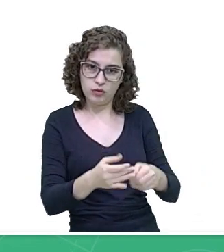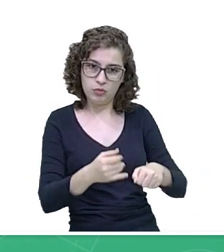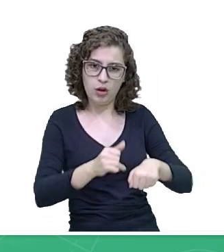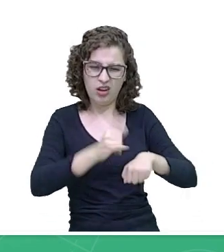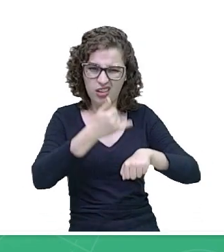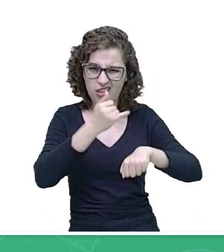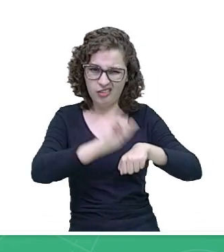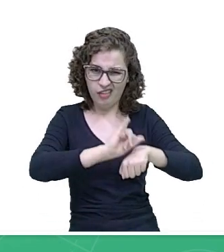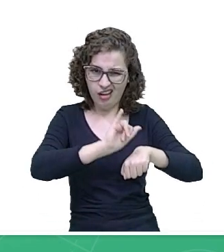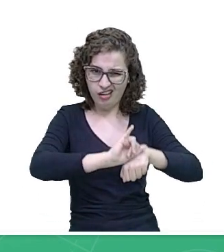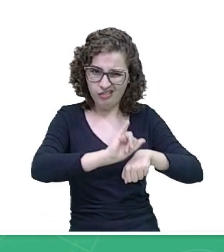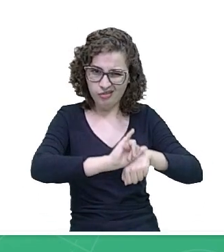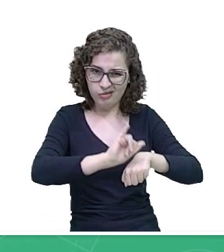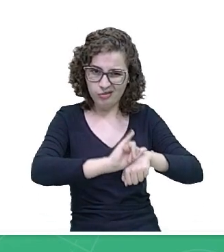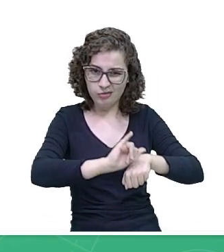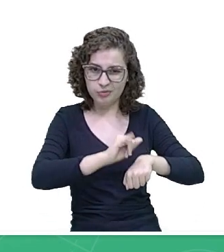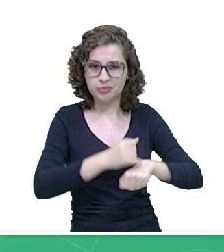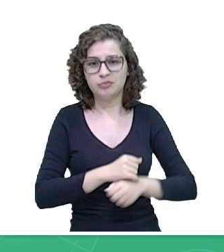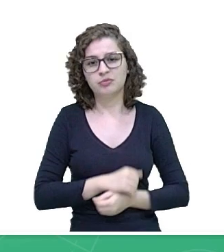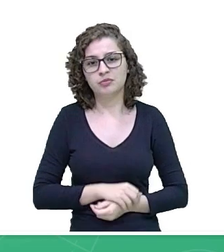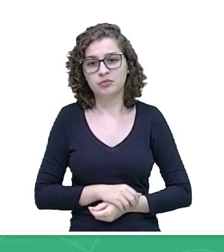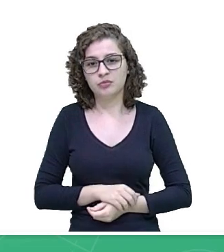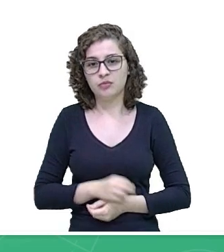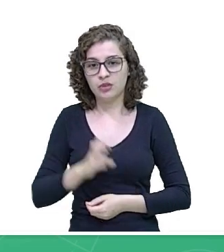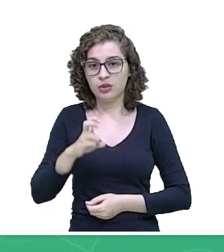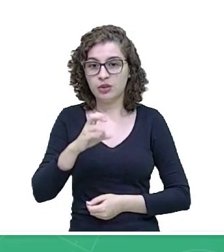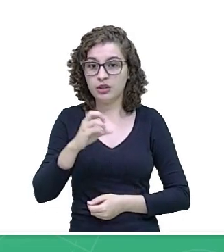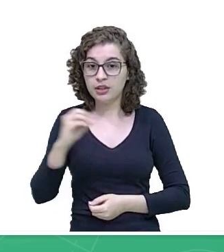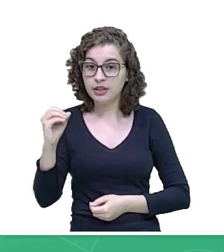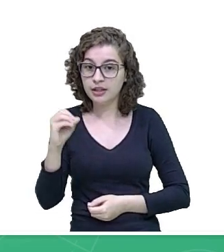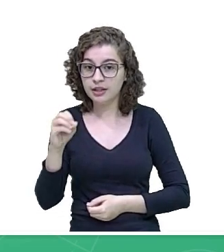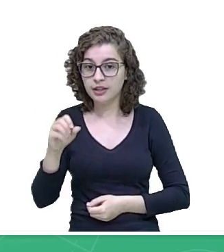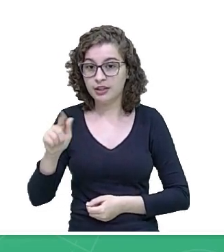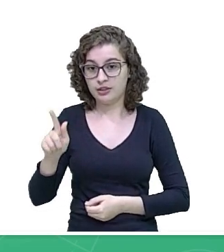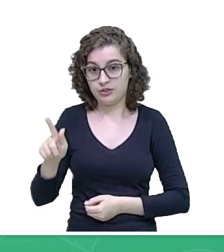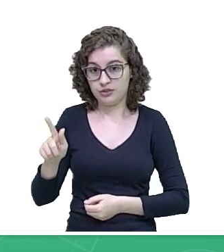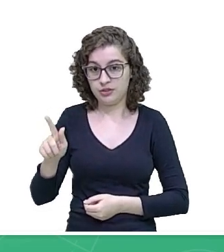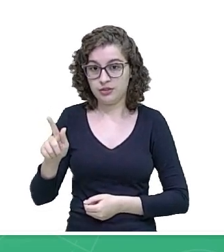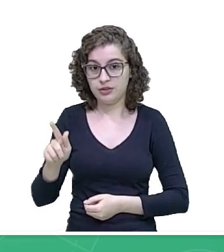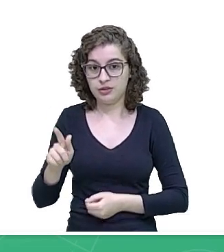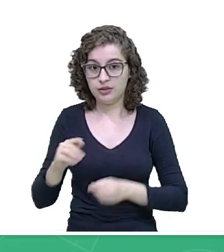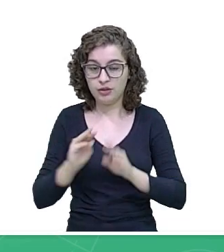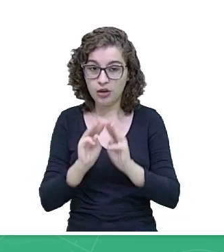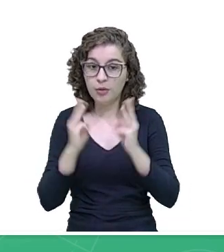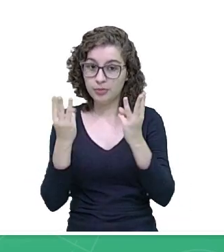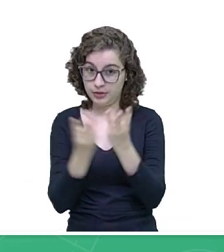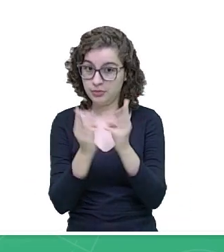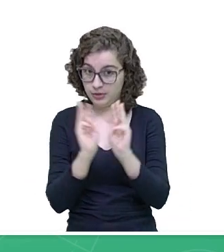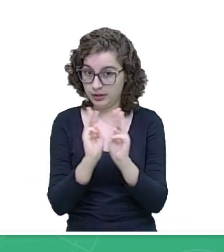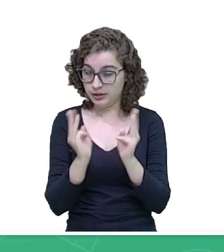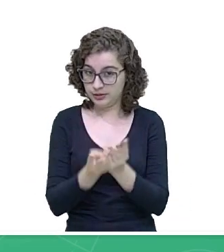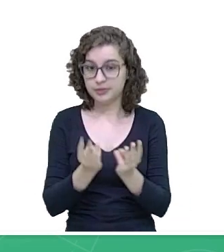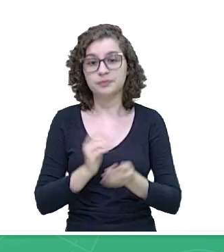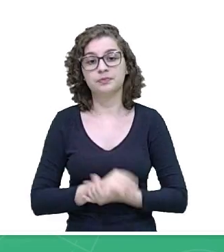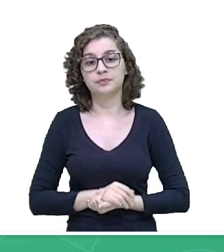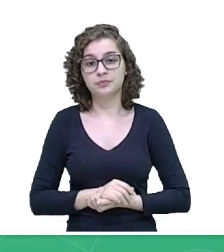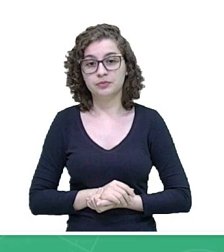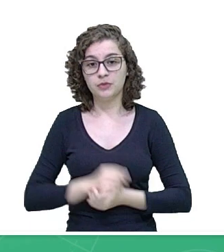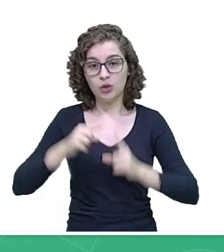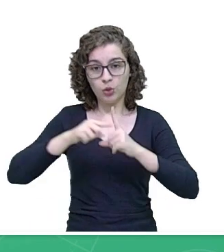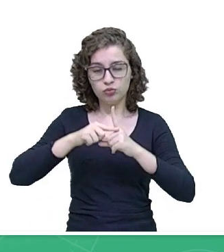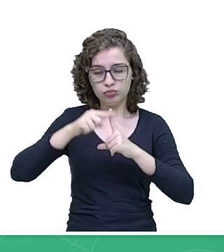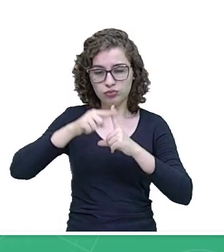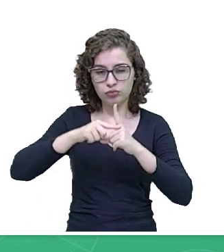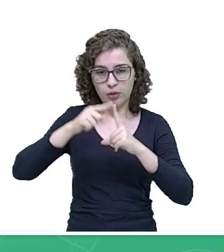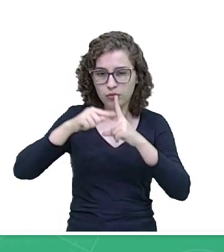aquecer um bloco de aço com 500 gramas de massa. Então, aí ele nos deu a massa, né, do bloco, desde